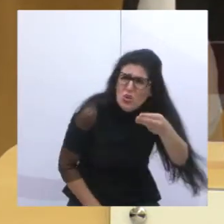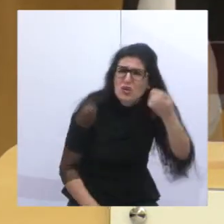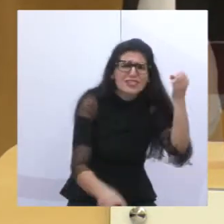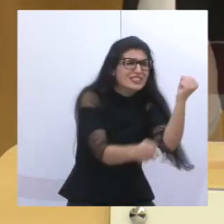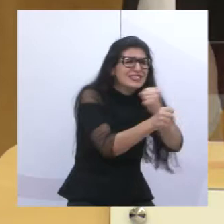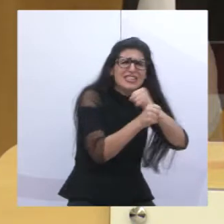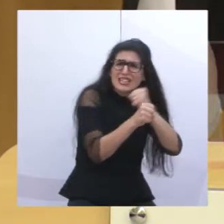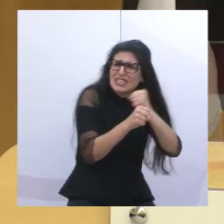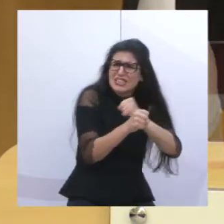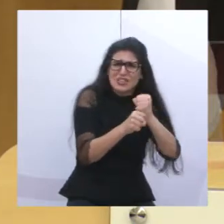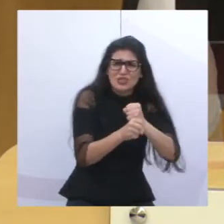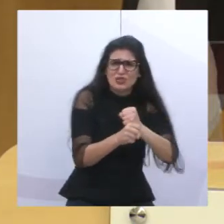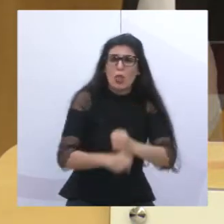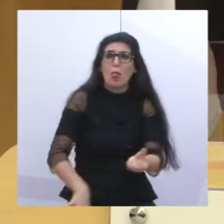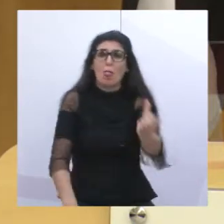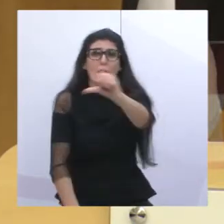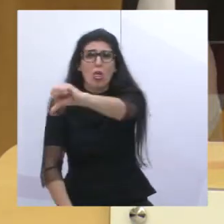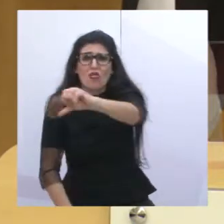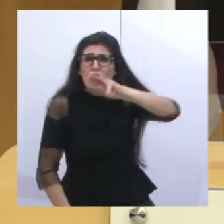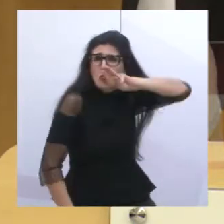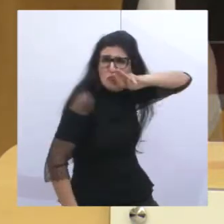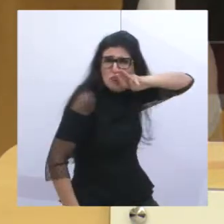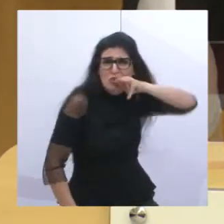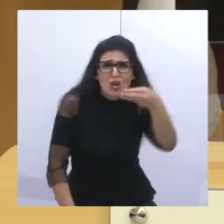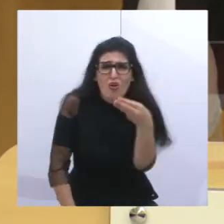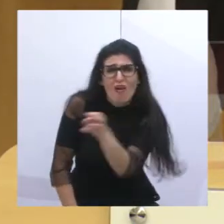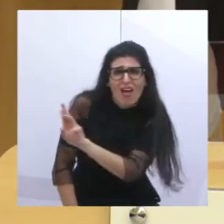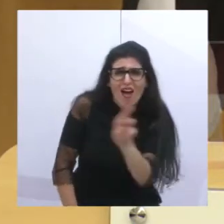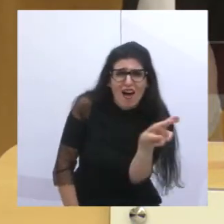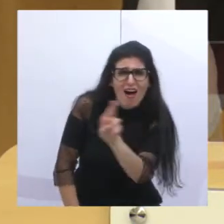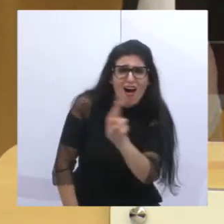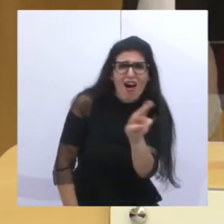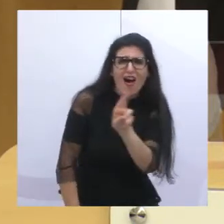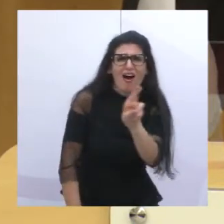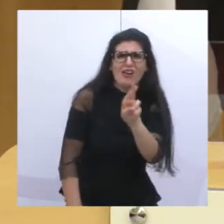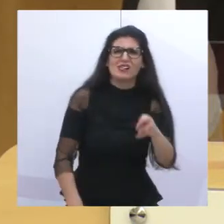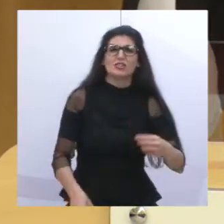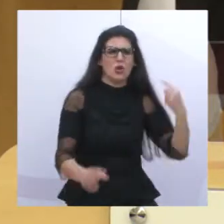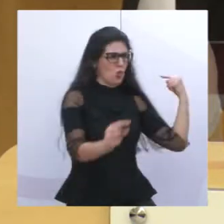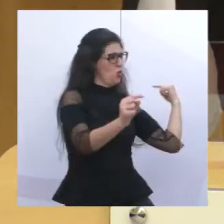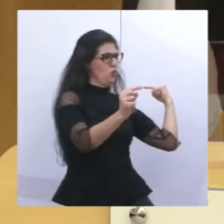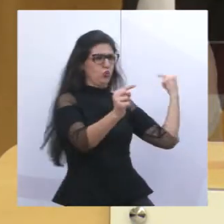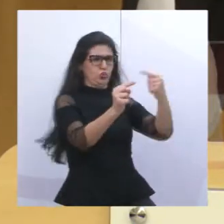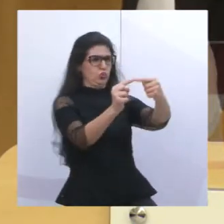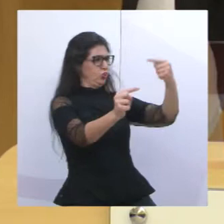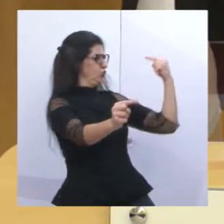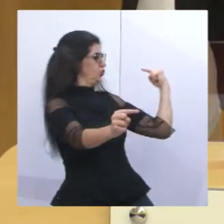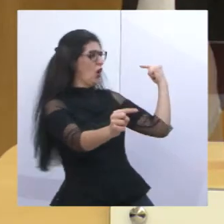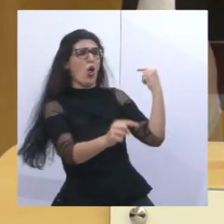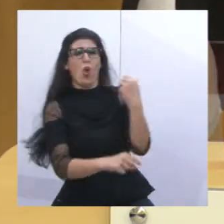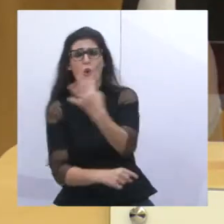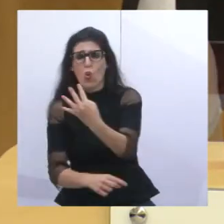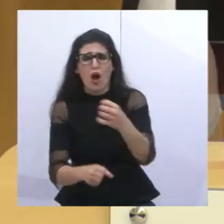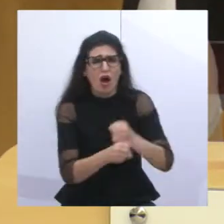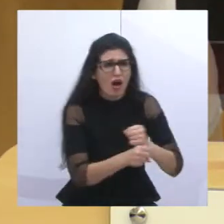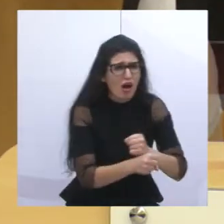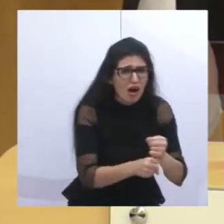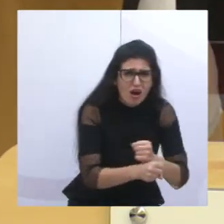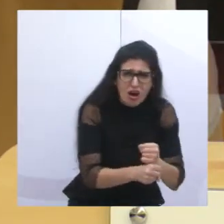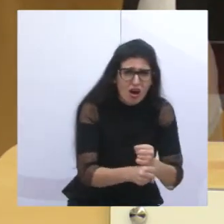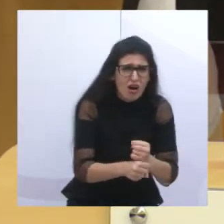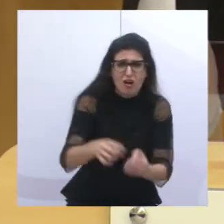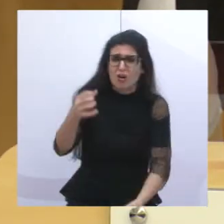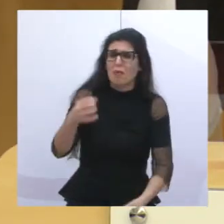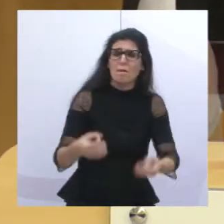ano, e R$9 milhões nos últimos 4 anos, mais de R$9 milhões com